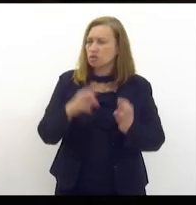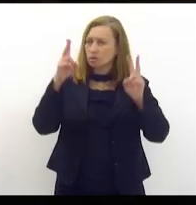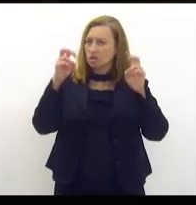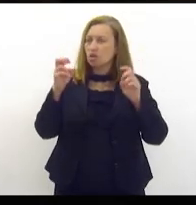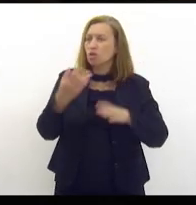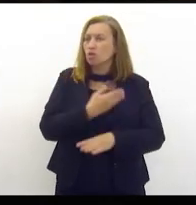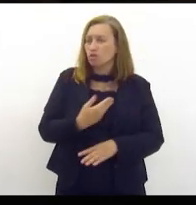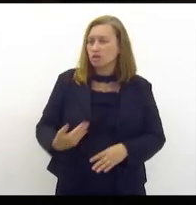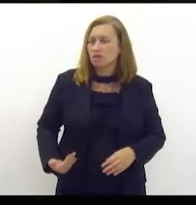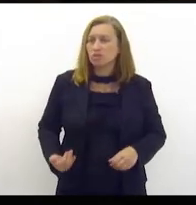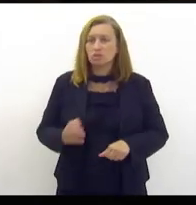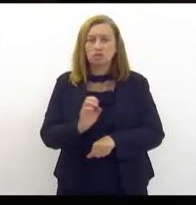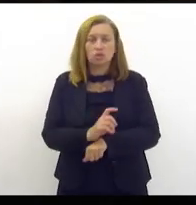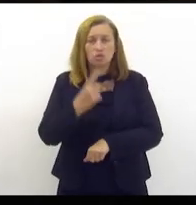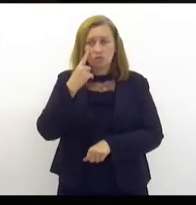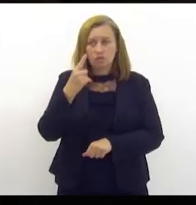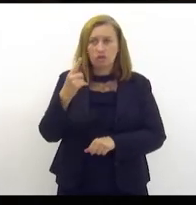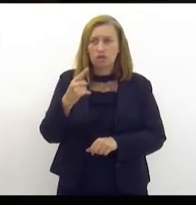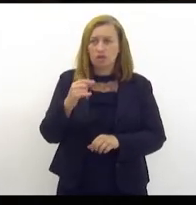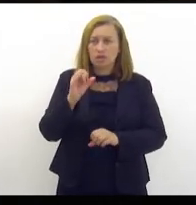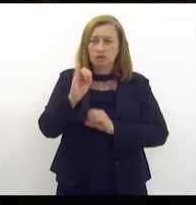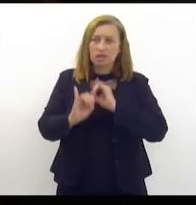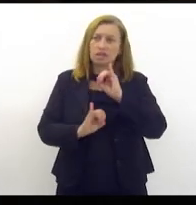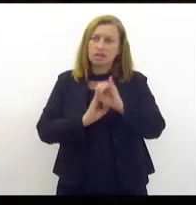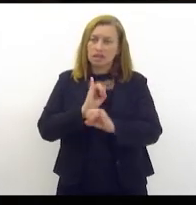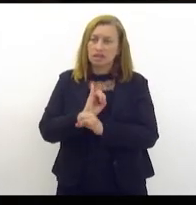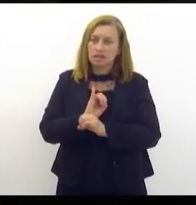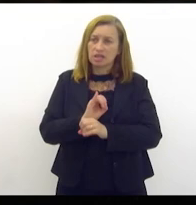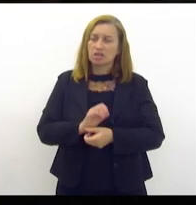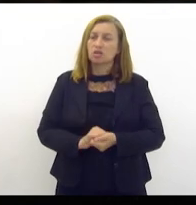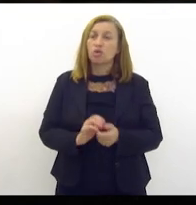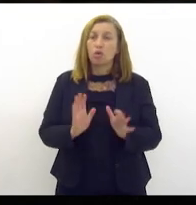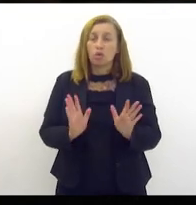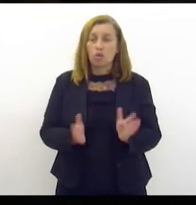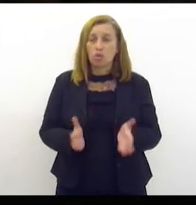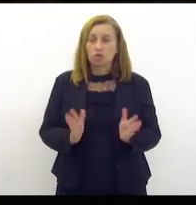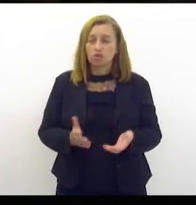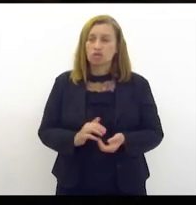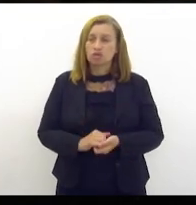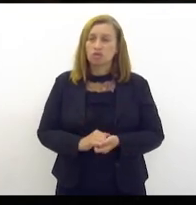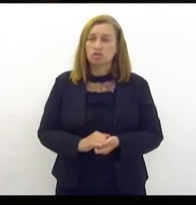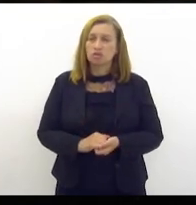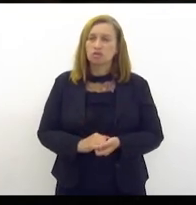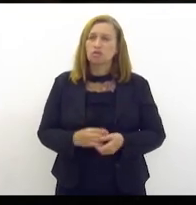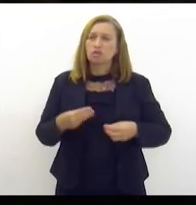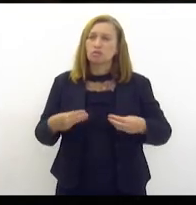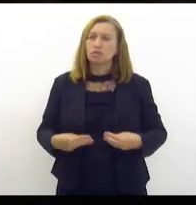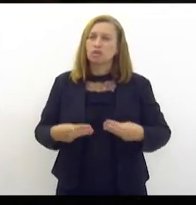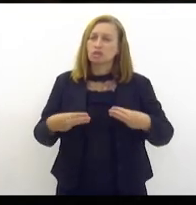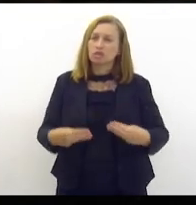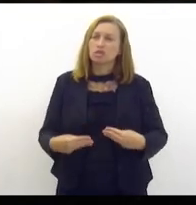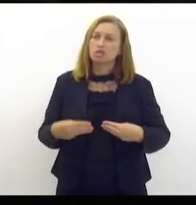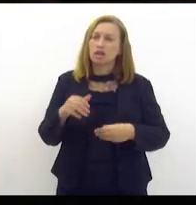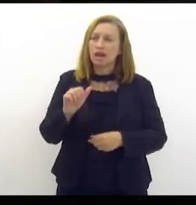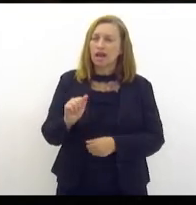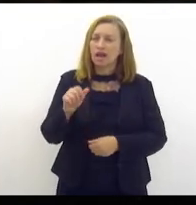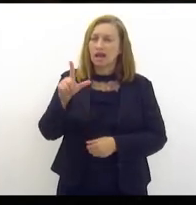Estado, acabei de ler na internet, esteve hoje com o ministro